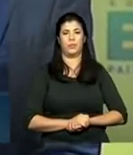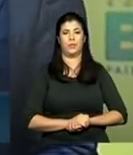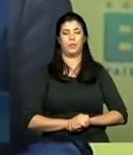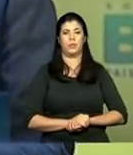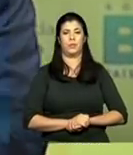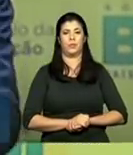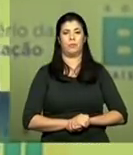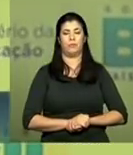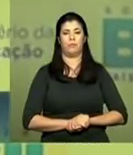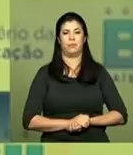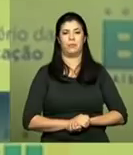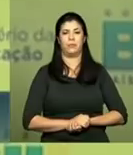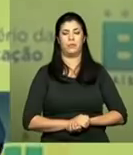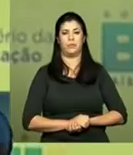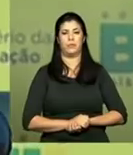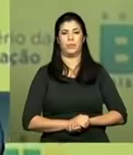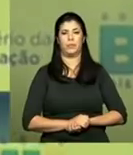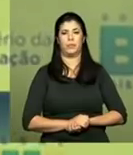Permitam